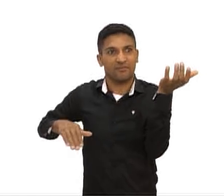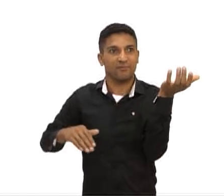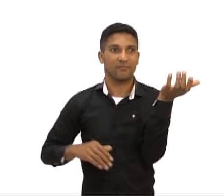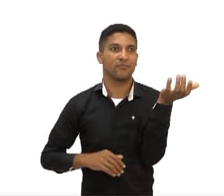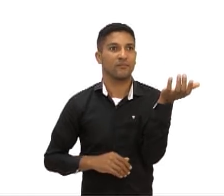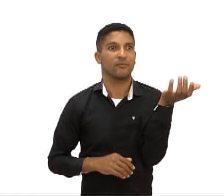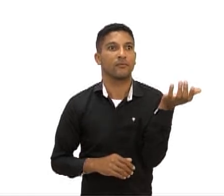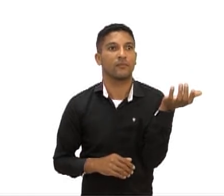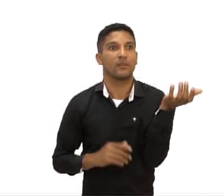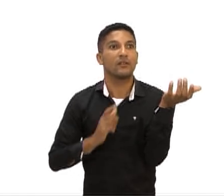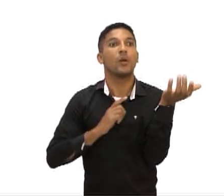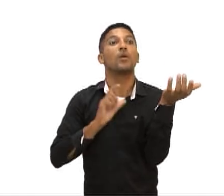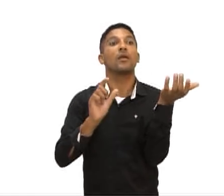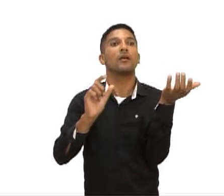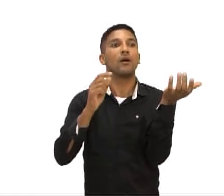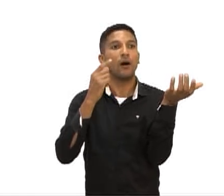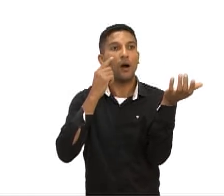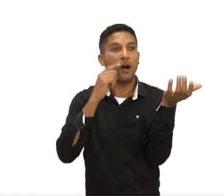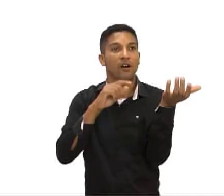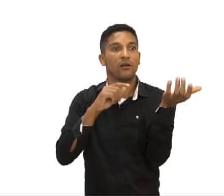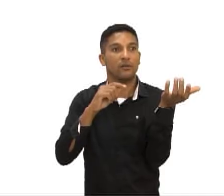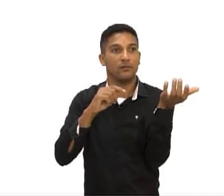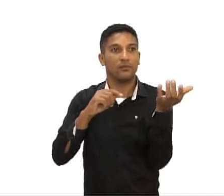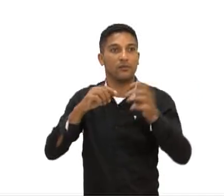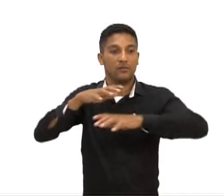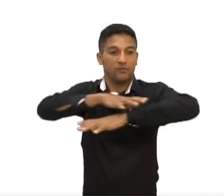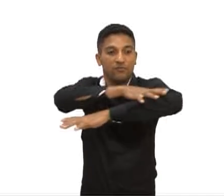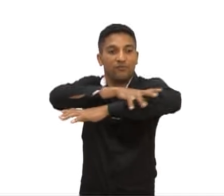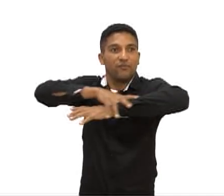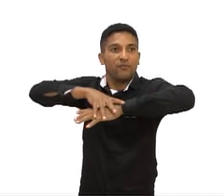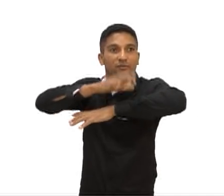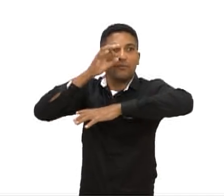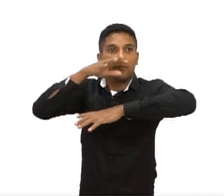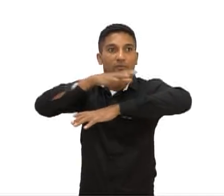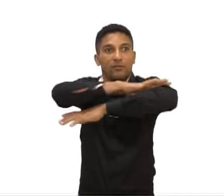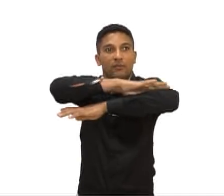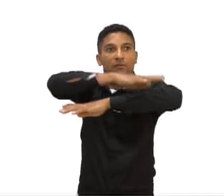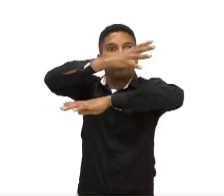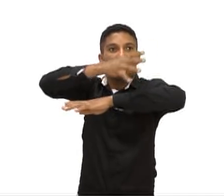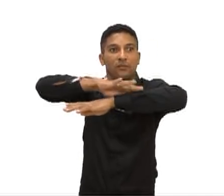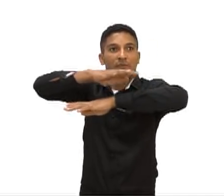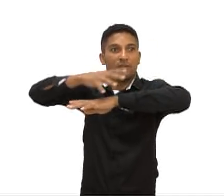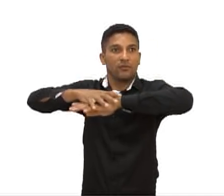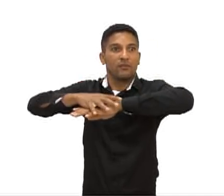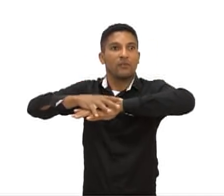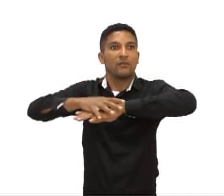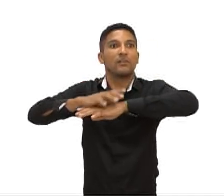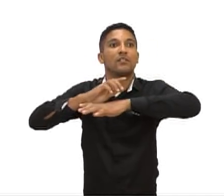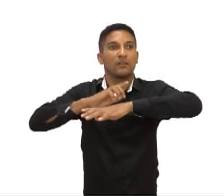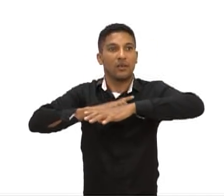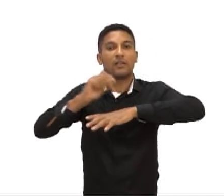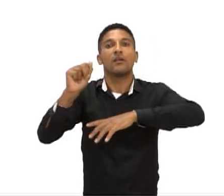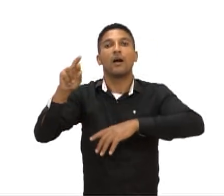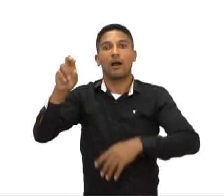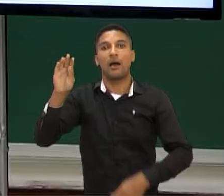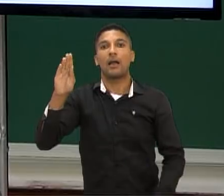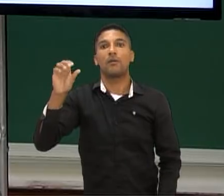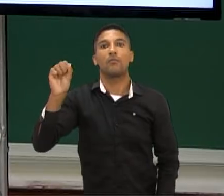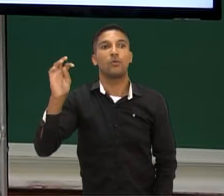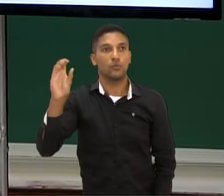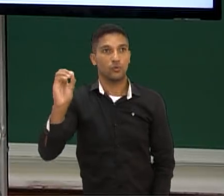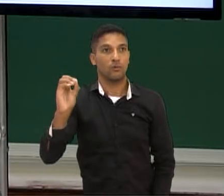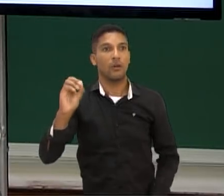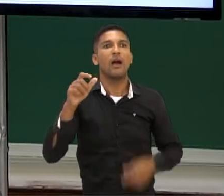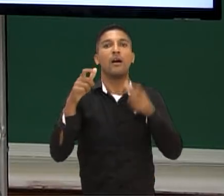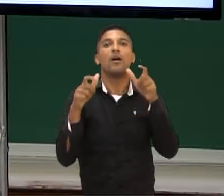do litoral paulista, que apresenta uma vegetação arbórea arbustiva. Então, ali no litoral de São